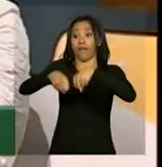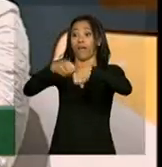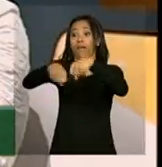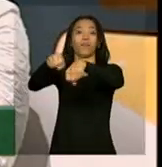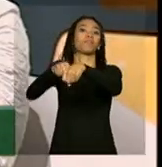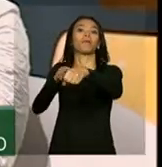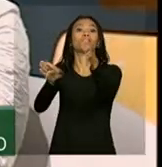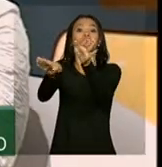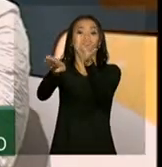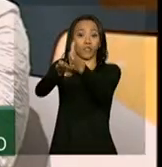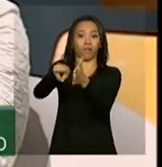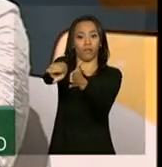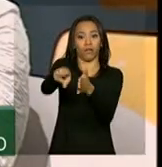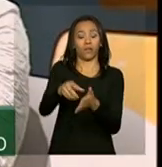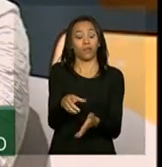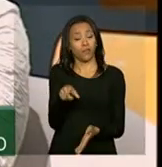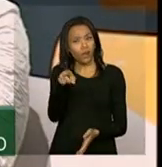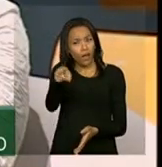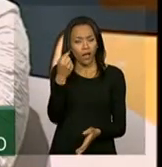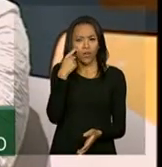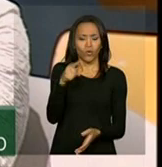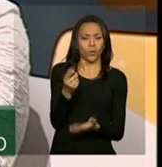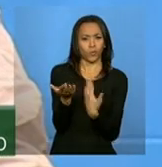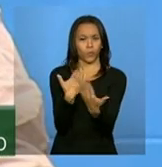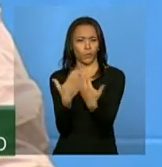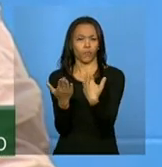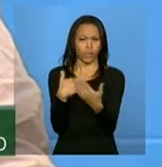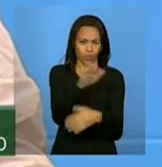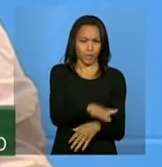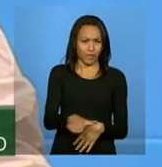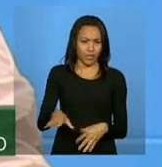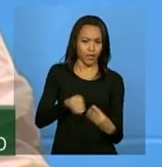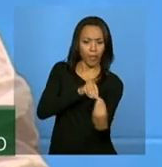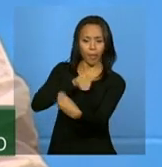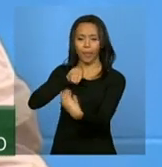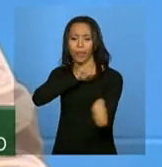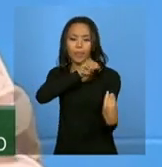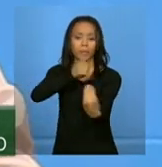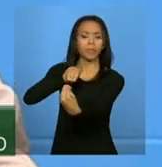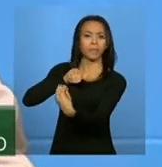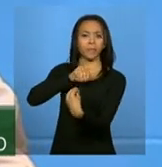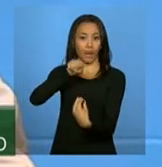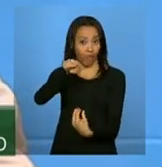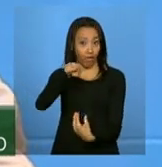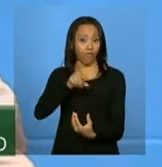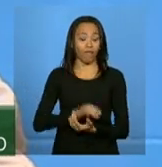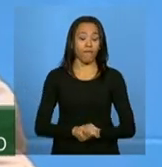do Coco Green, e lá eu estava falando com os meninos e as meninas.